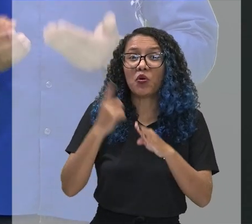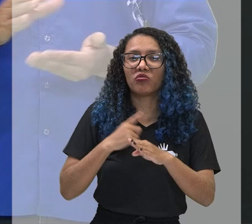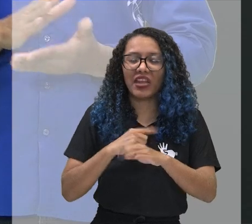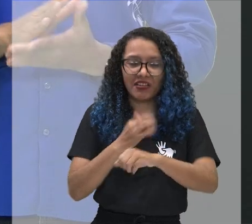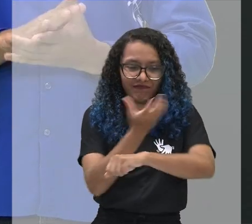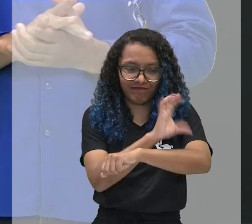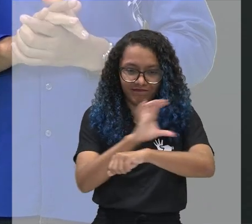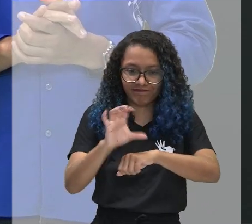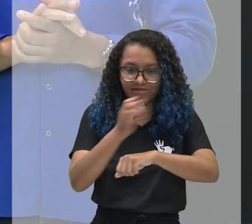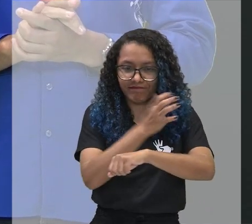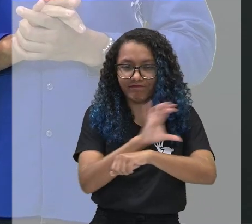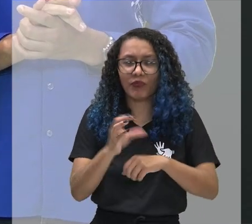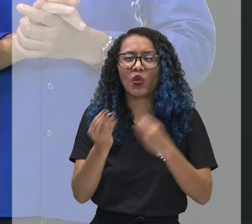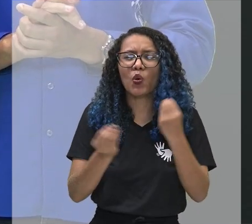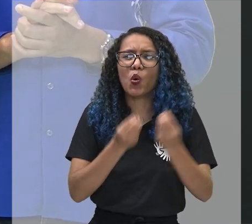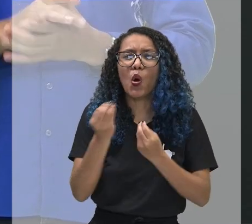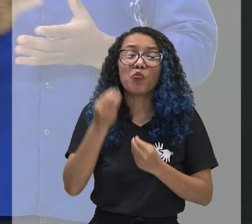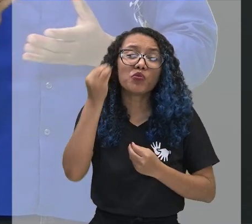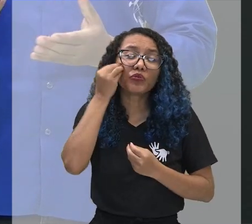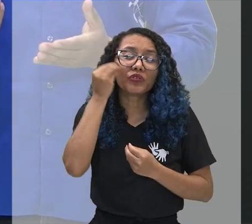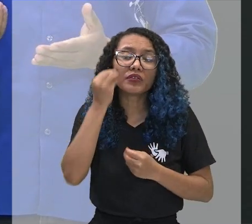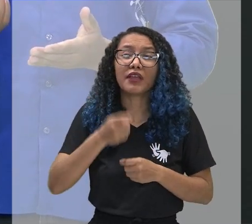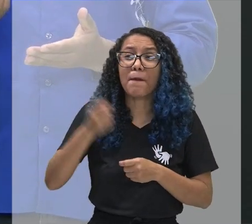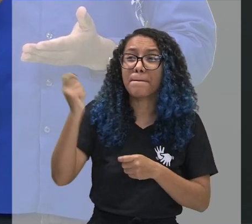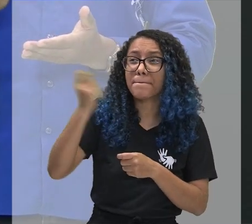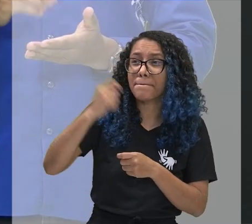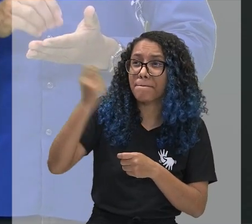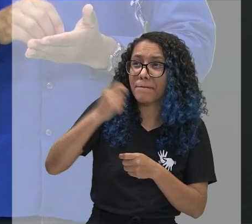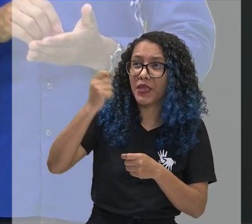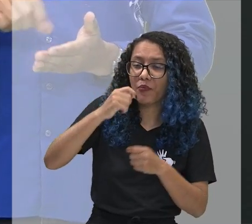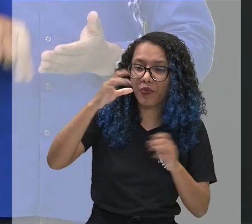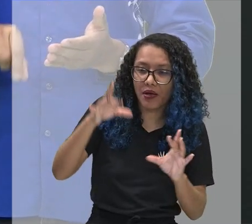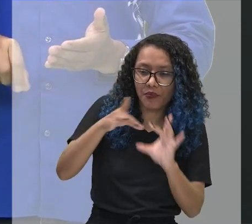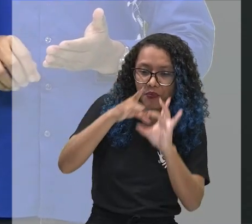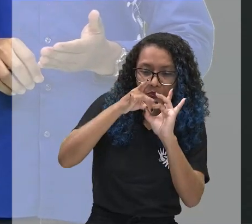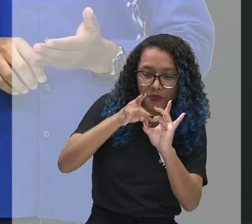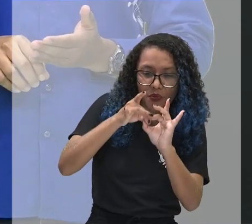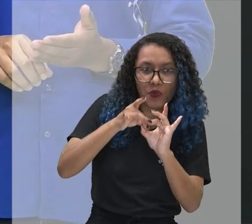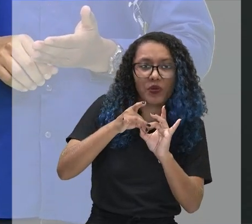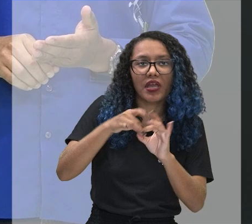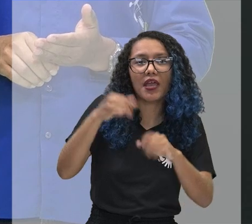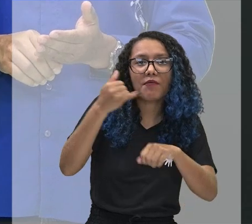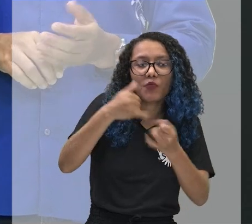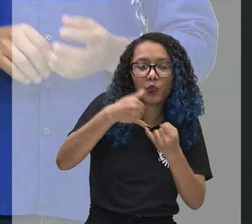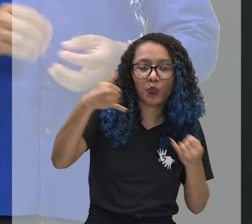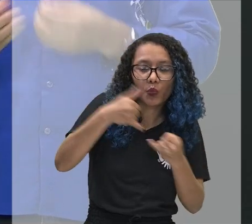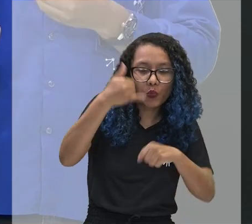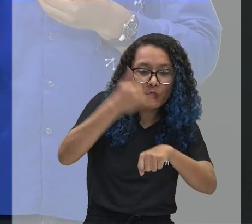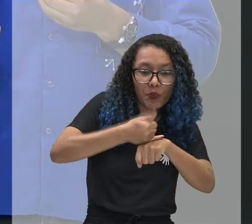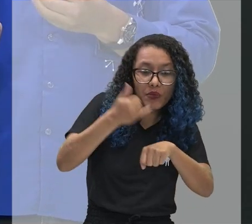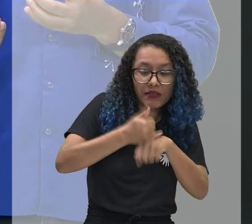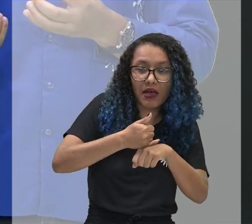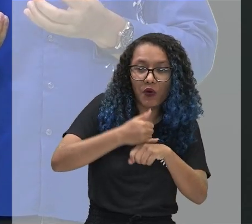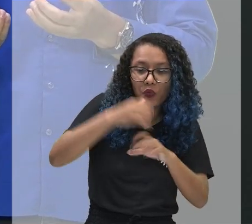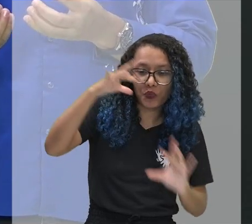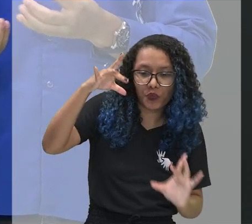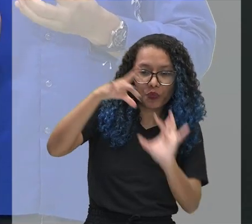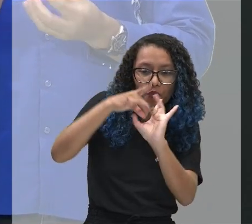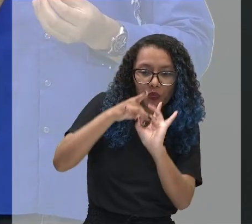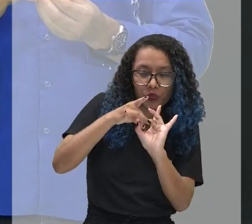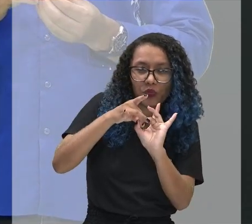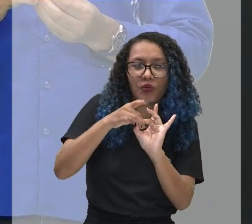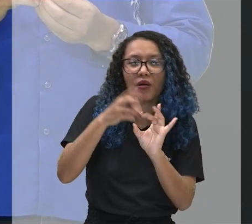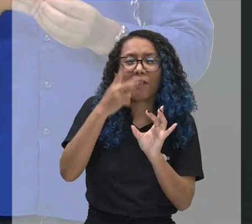meio de um experimento ali utilizando uma pipa presa a um cabo metálico fixado ao chão. Ele fez como se fosse